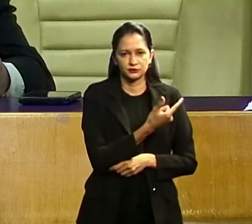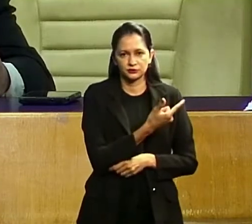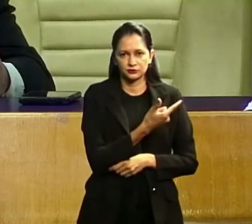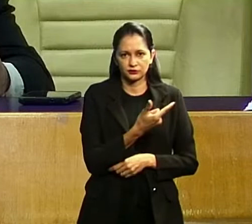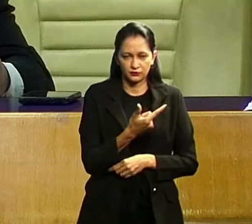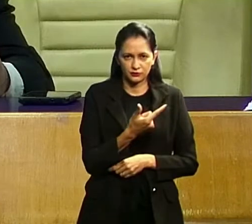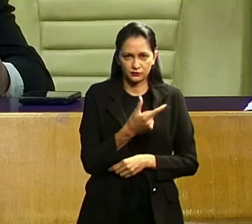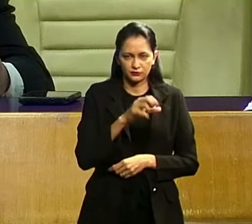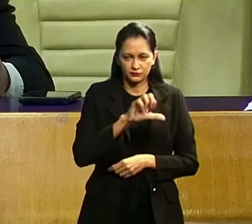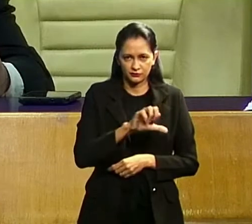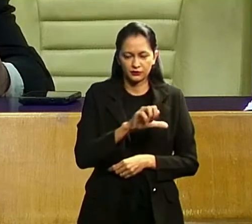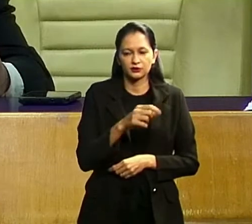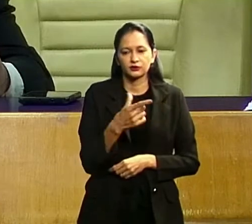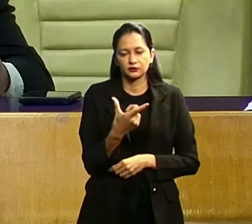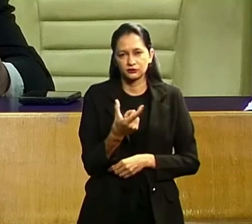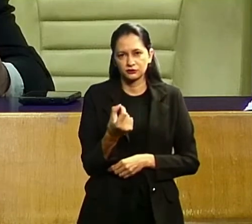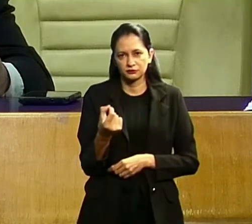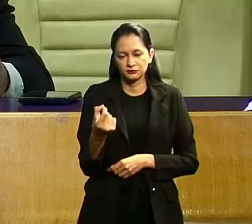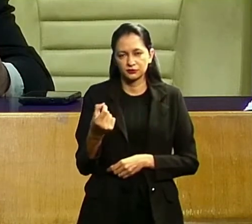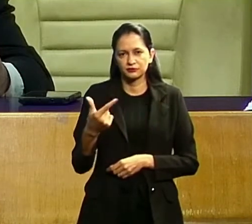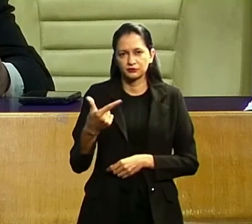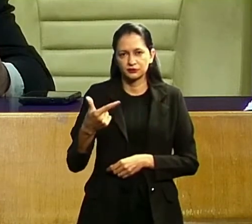2029/2022 do vereador Henrique Alves,